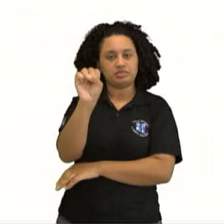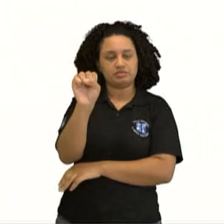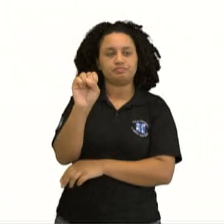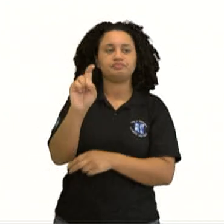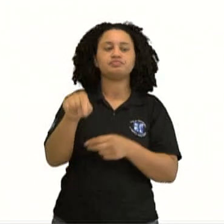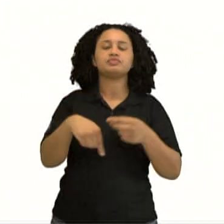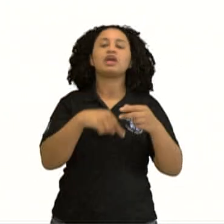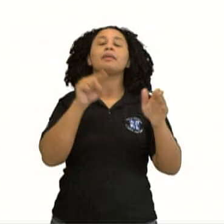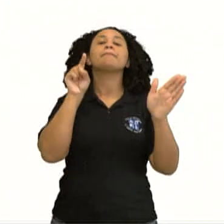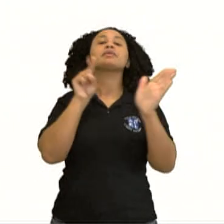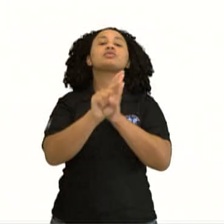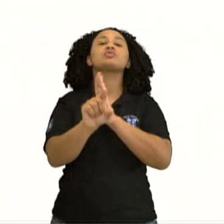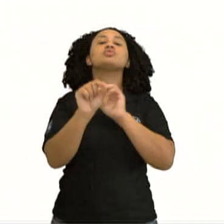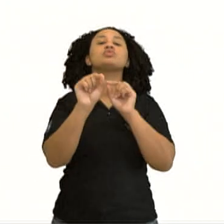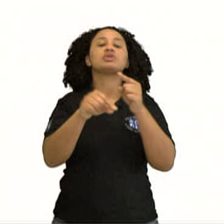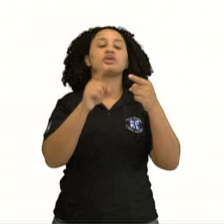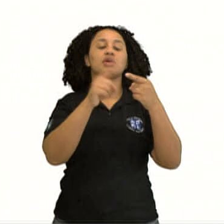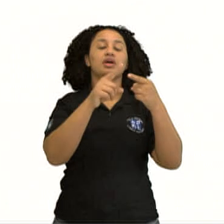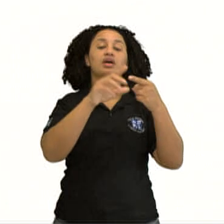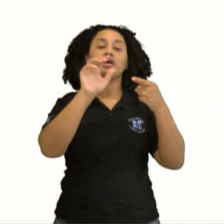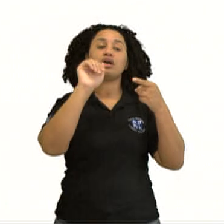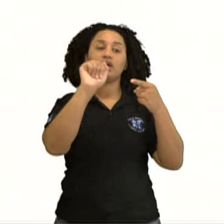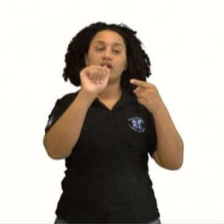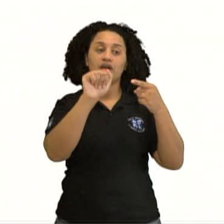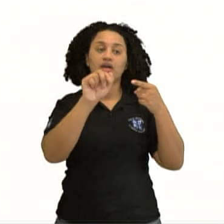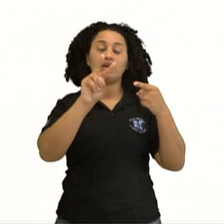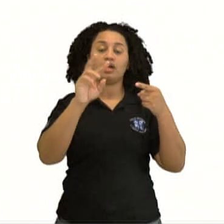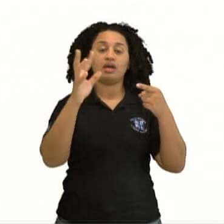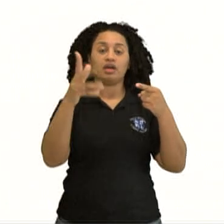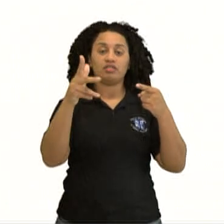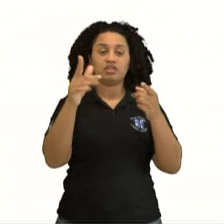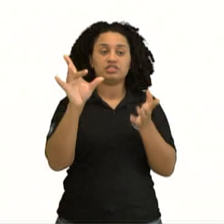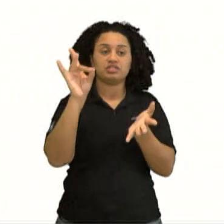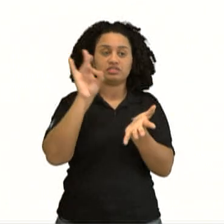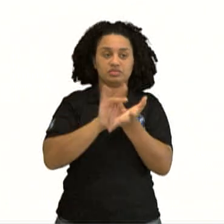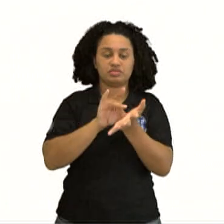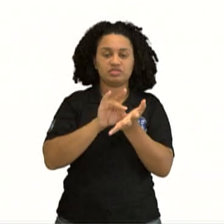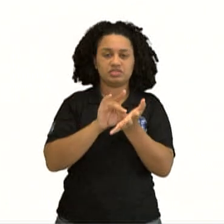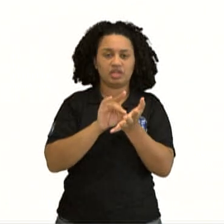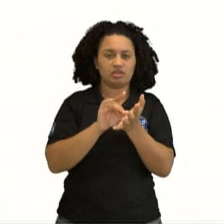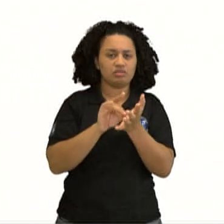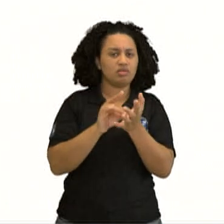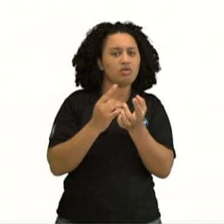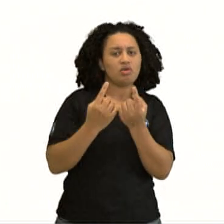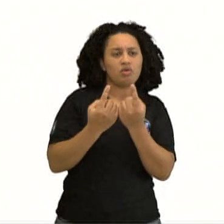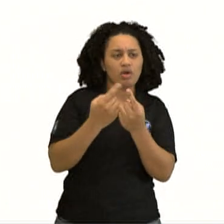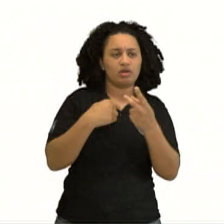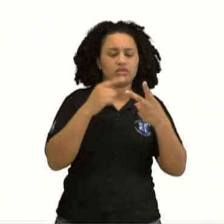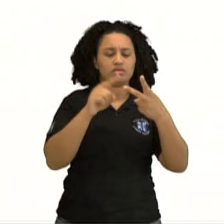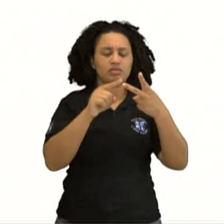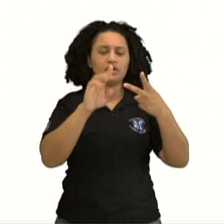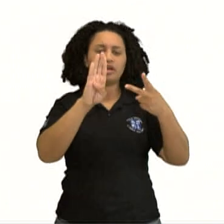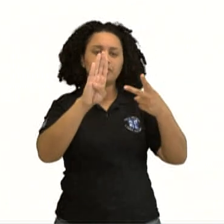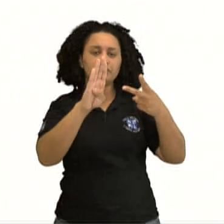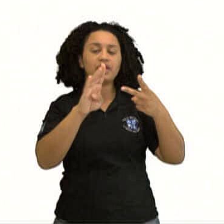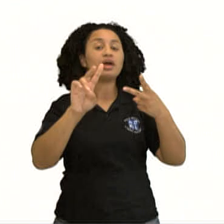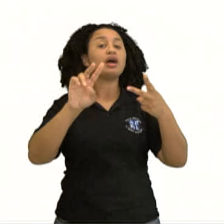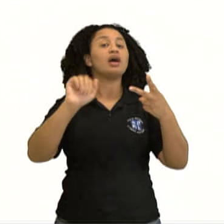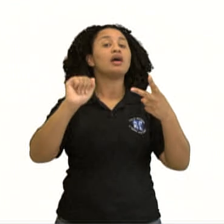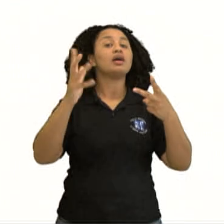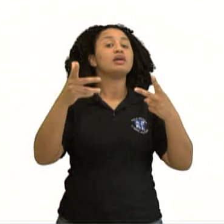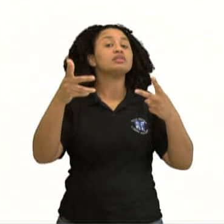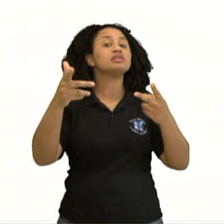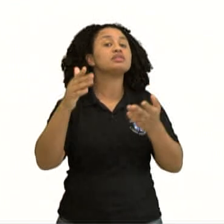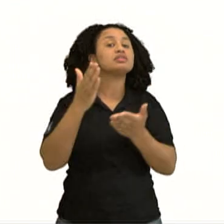pergunta é, item A velocidade inicial do ponto material. Item B, qual é a aceleração